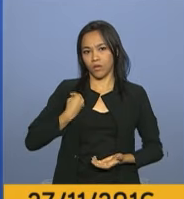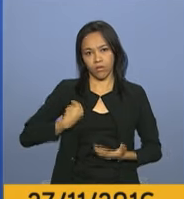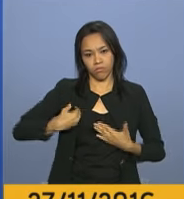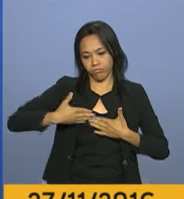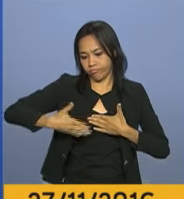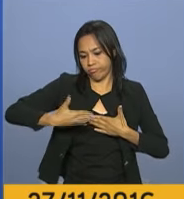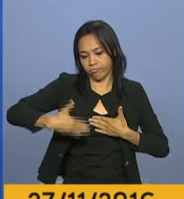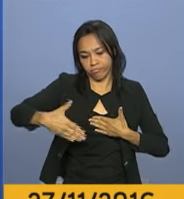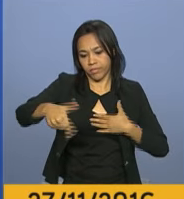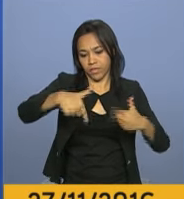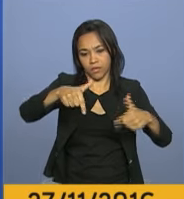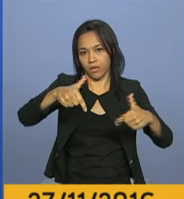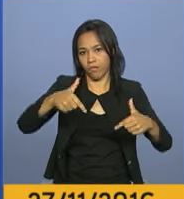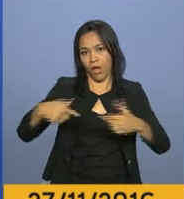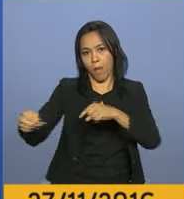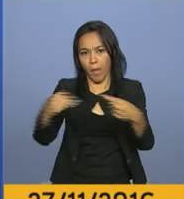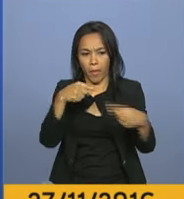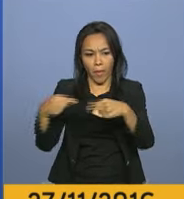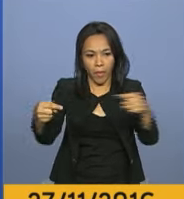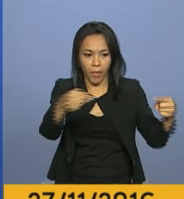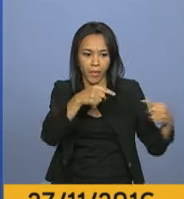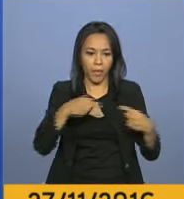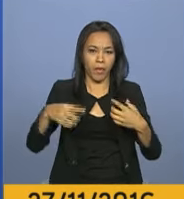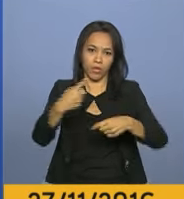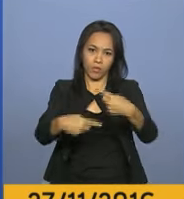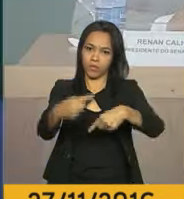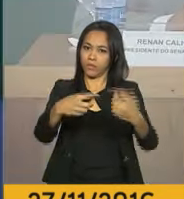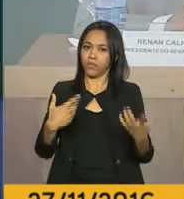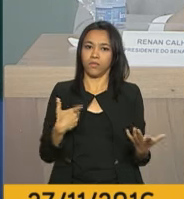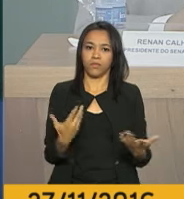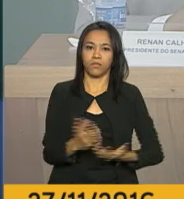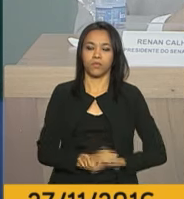pública e jamais utilizei esse método.